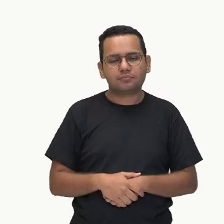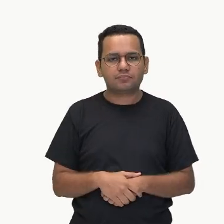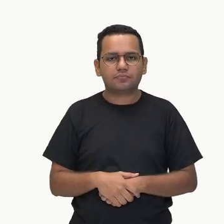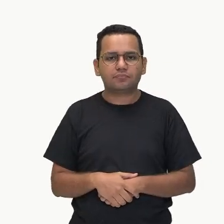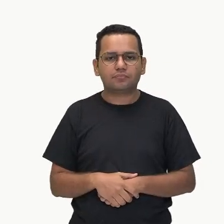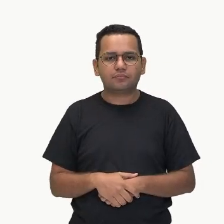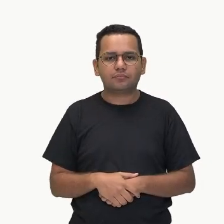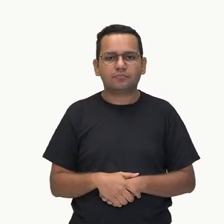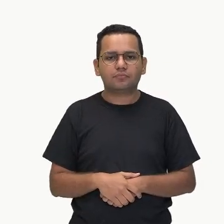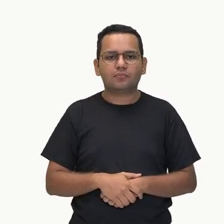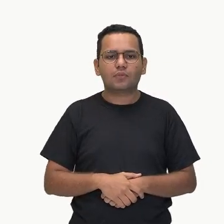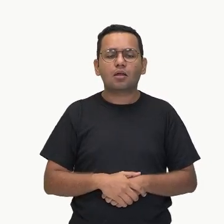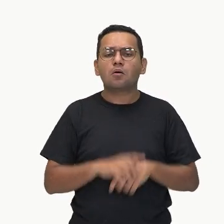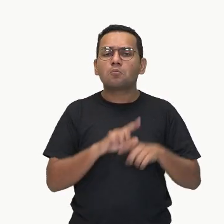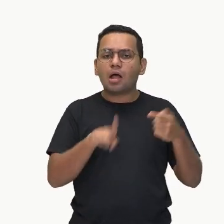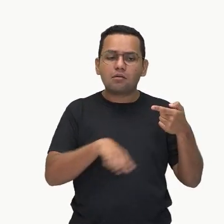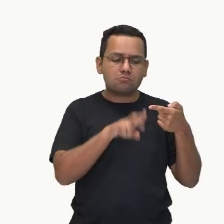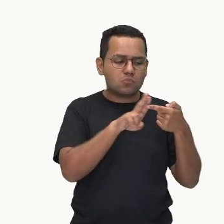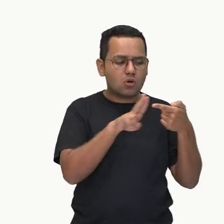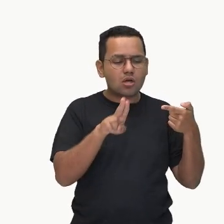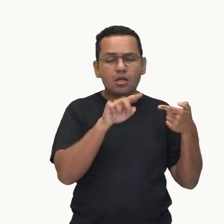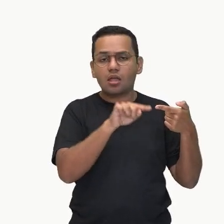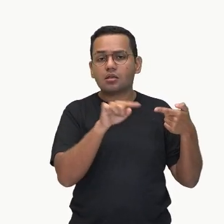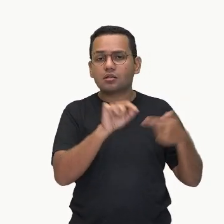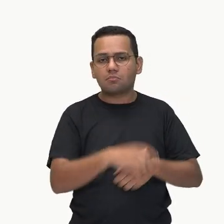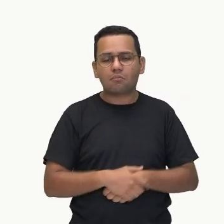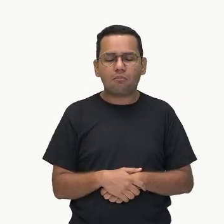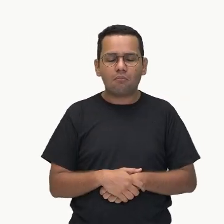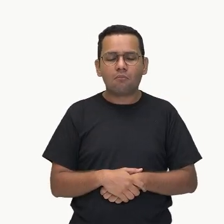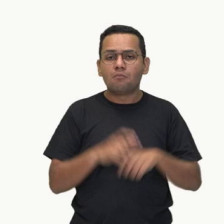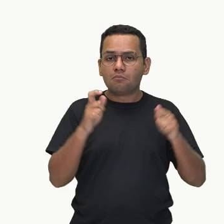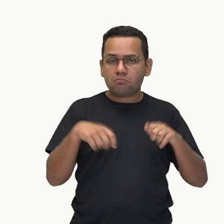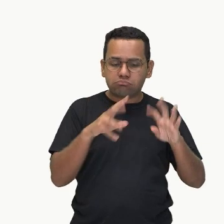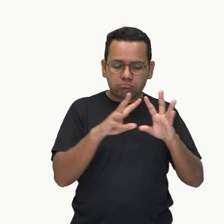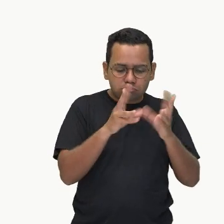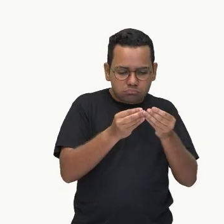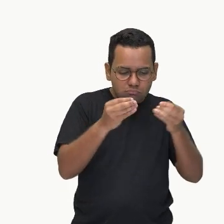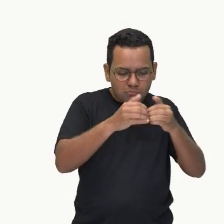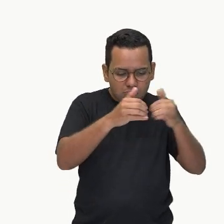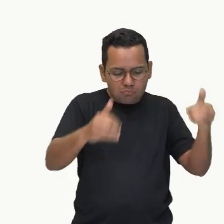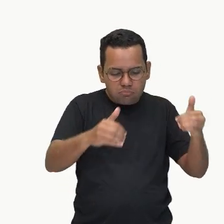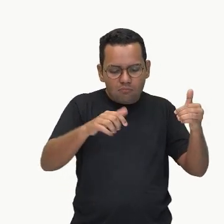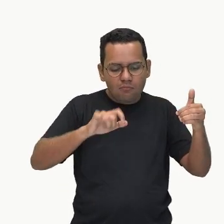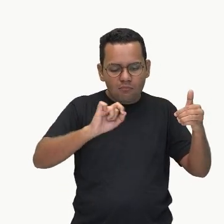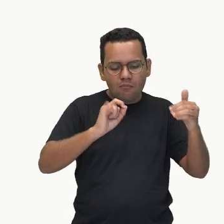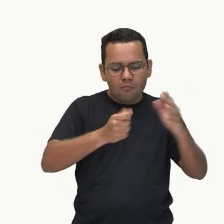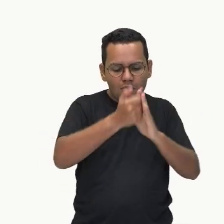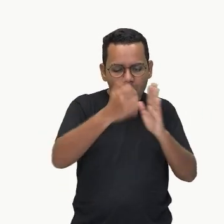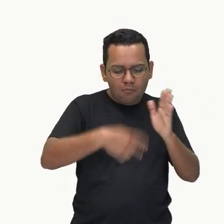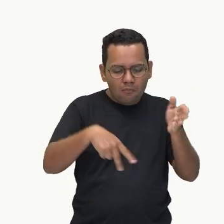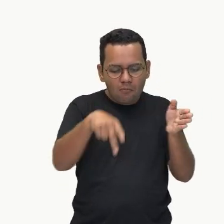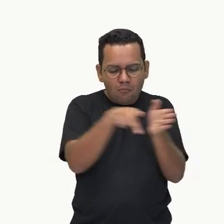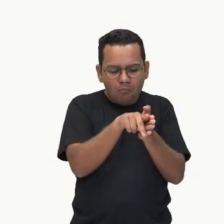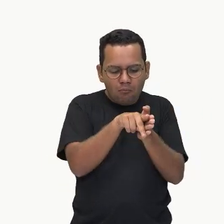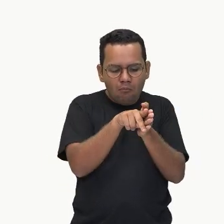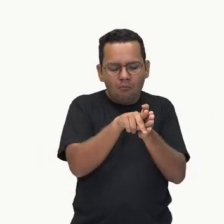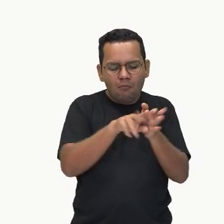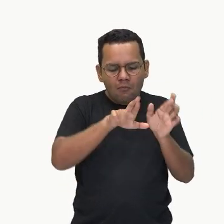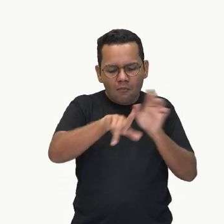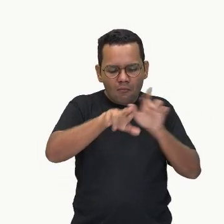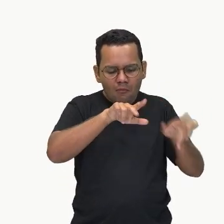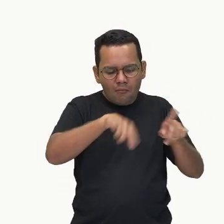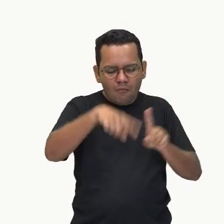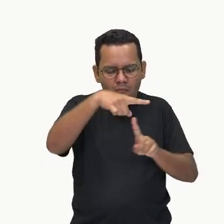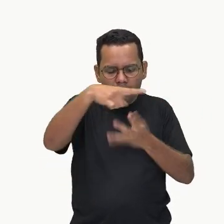para separar os componentes de uma mistura com base em suas propriedades, ou melhor, em suas diferentes